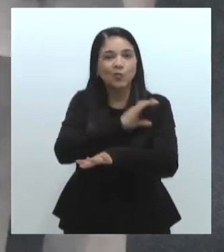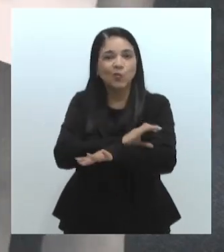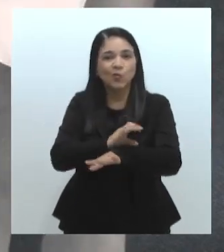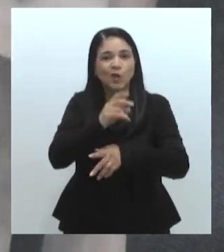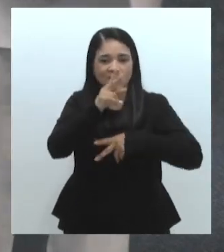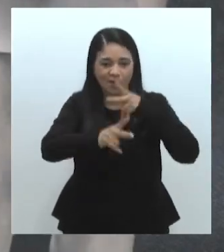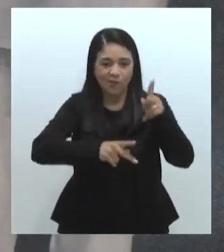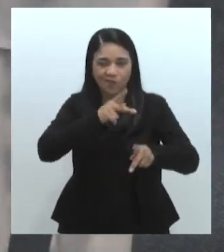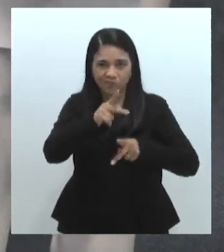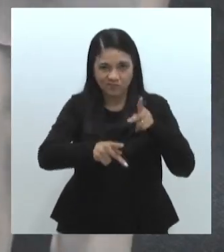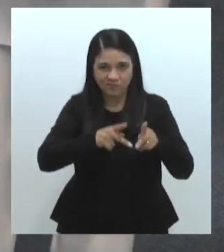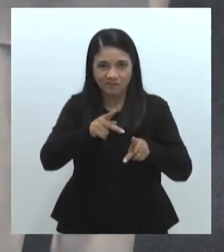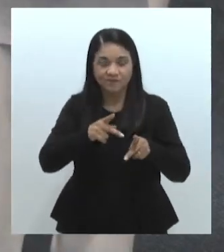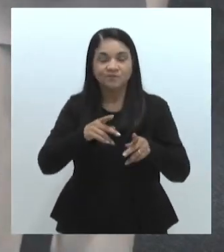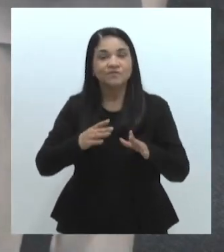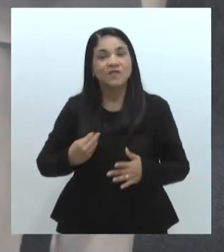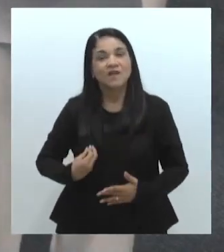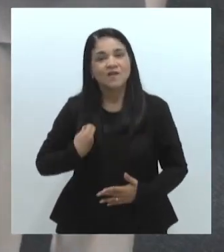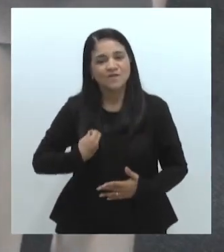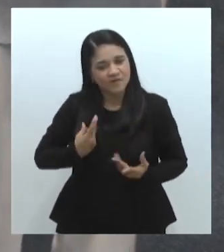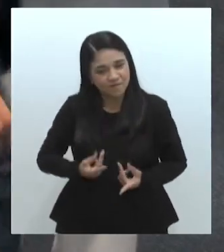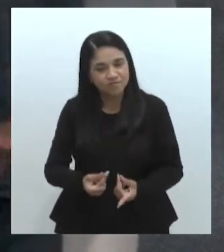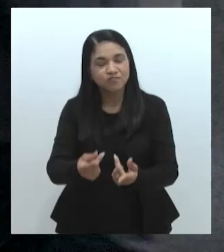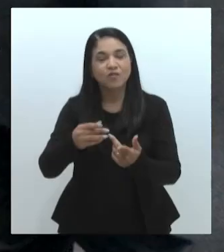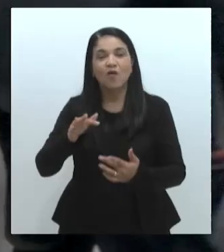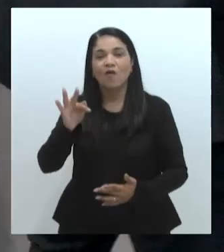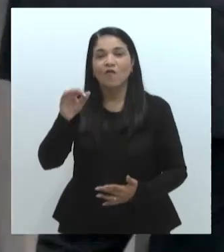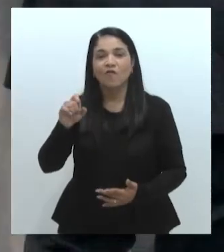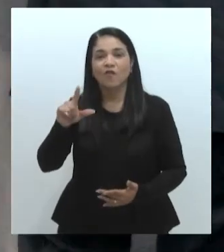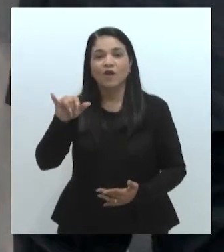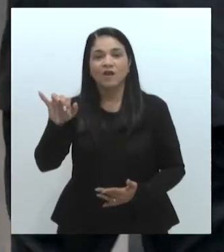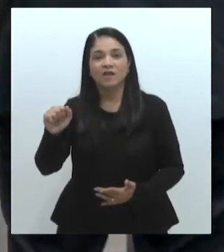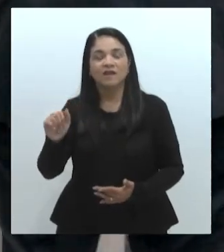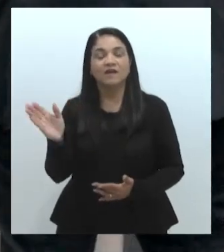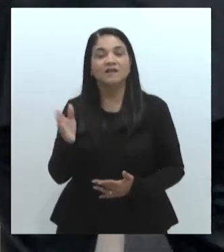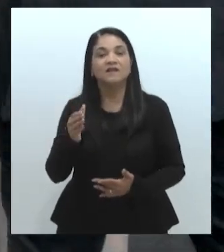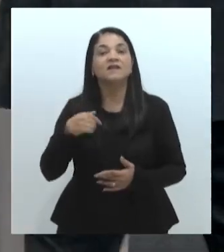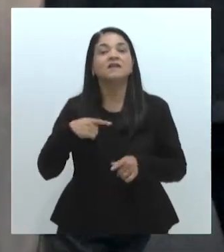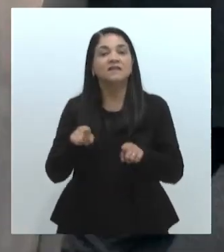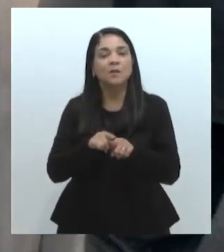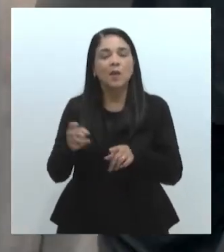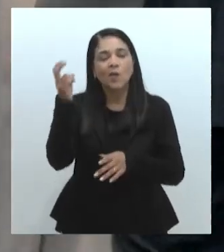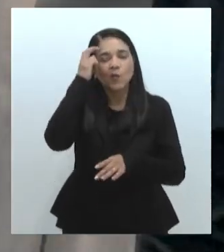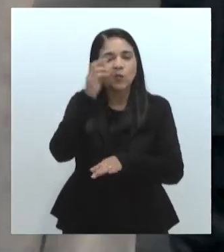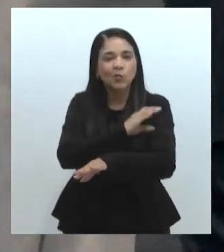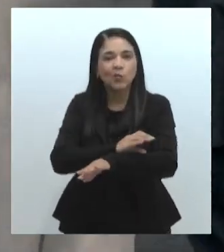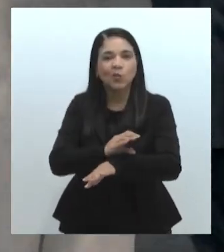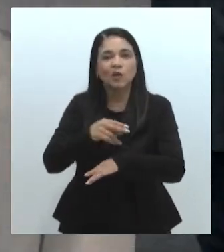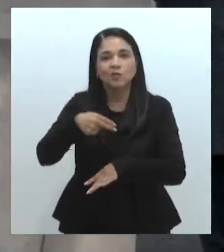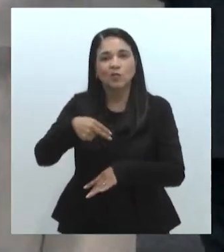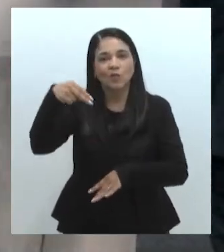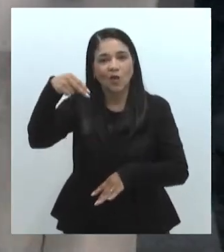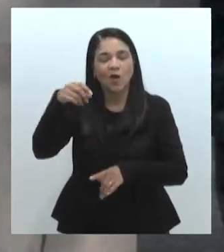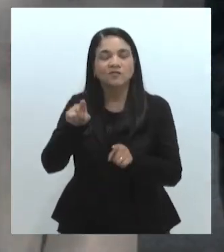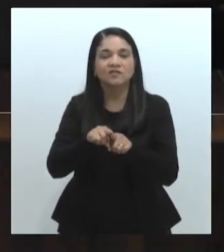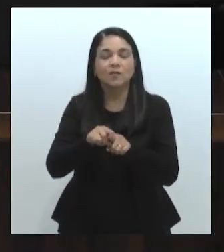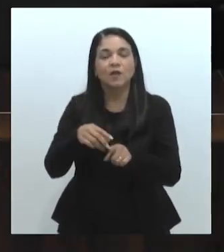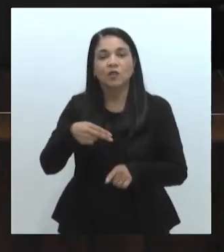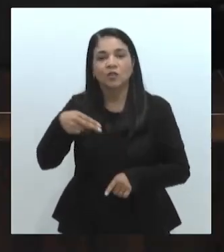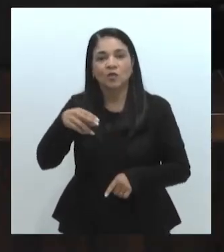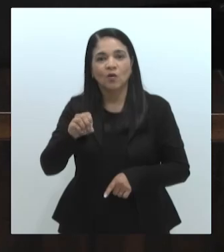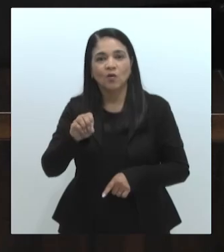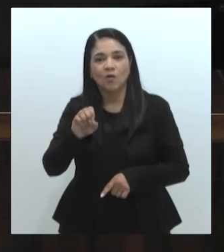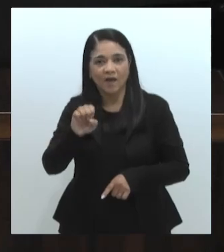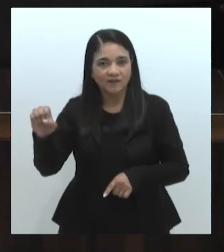Então, presidente, vida longa a Folia de Reis, vida longa a cultura popular do norte e do noroeste do nosso estado. Obrigado,